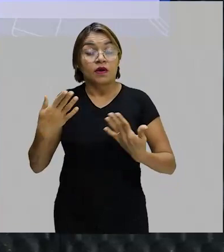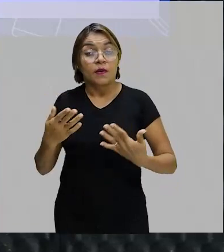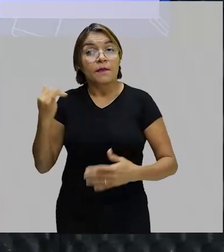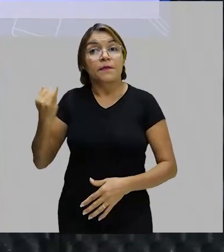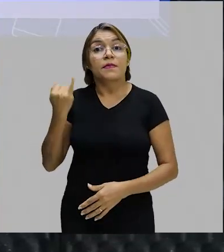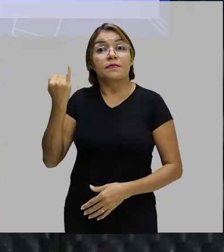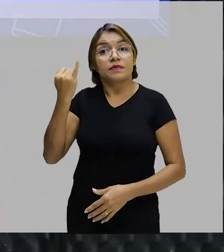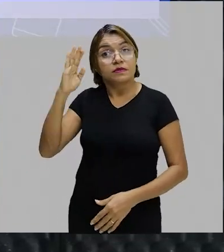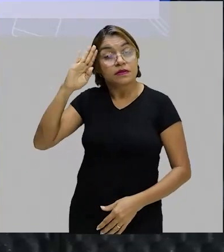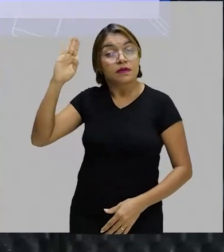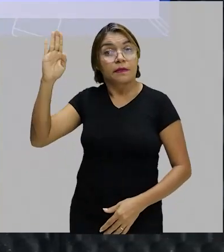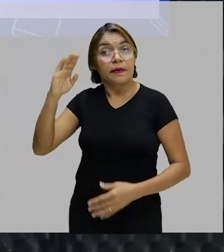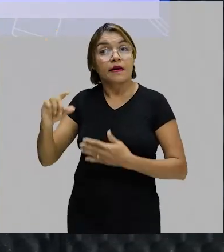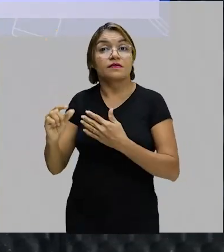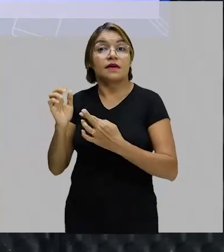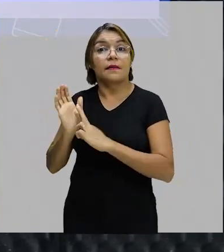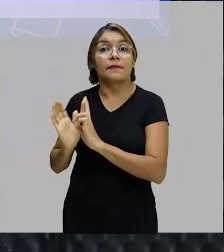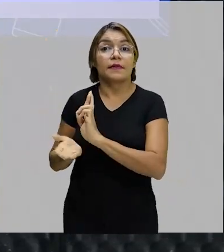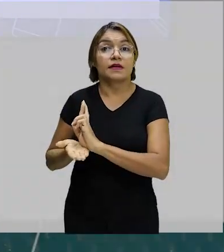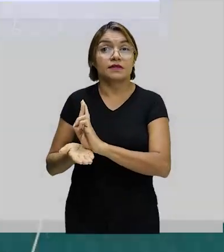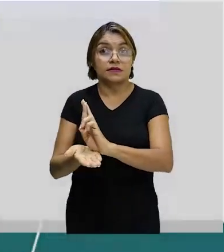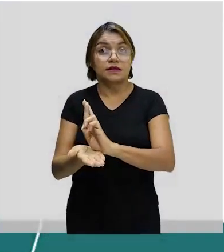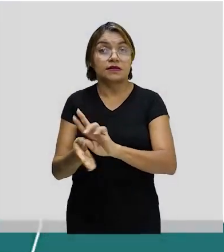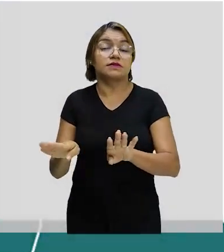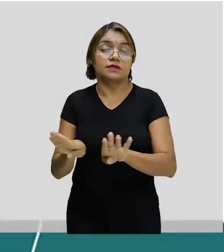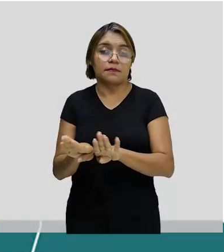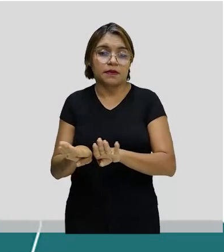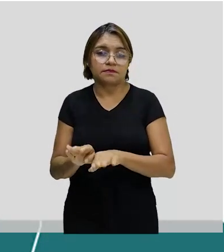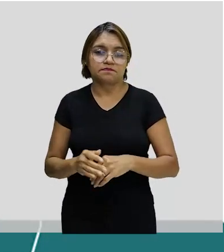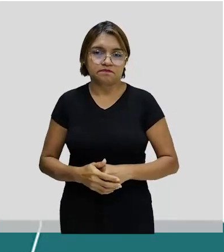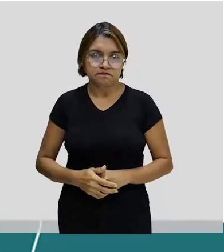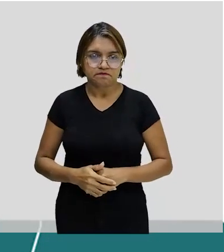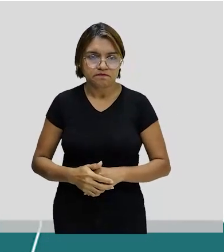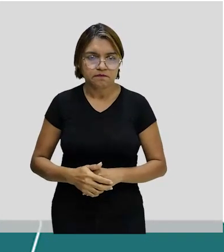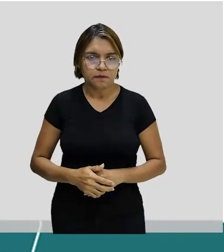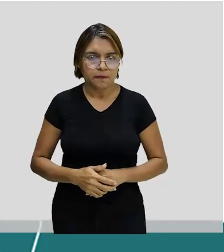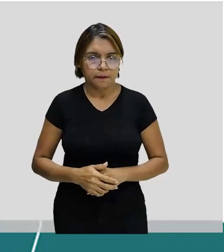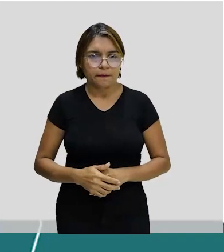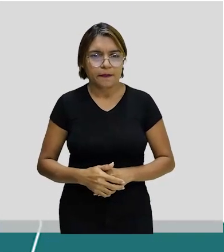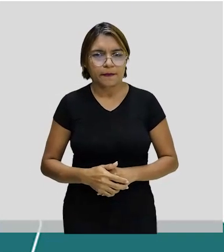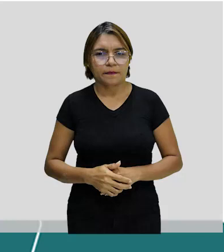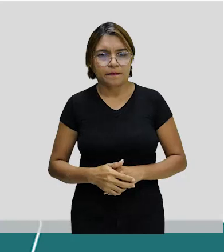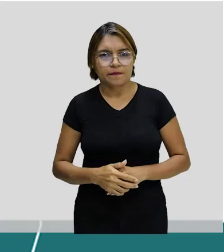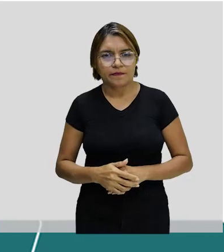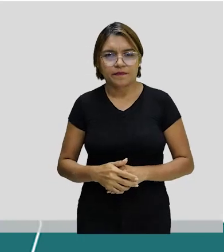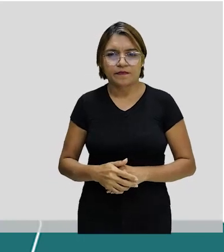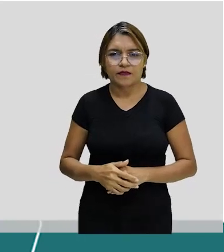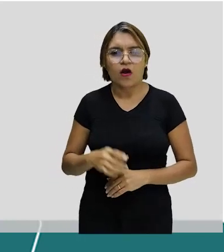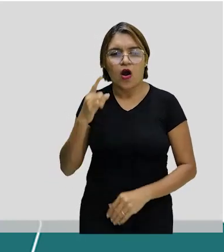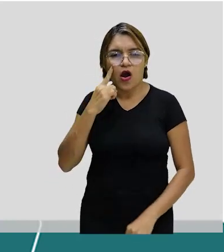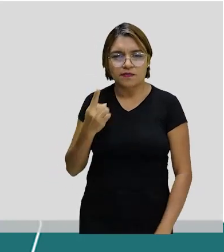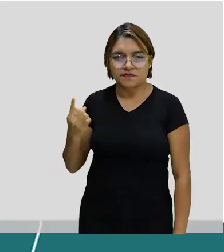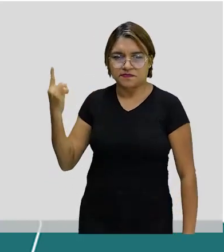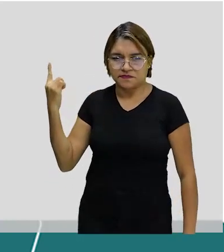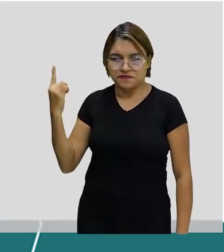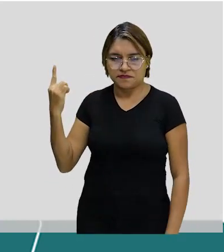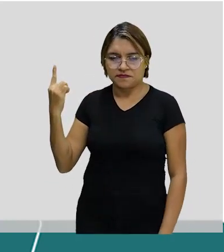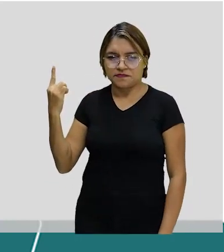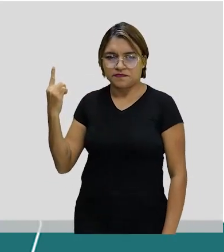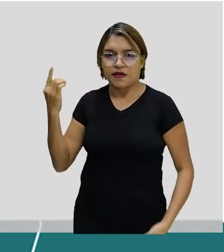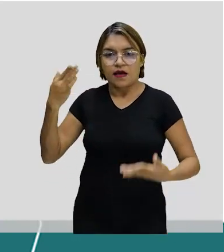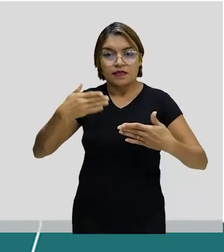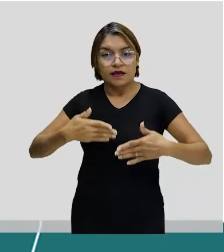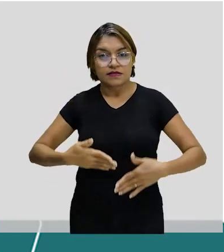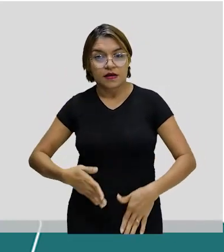em Portugal. Vamos ver aqui uma poesia de Bocage que diz assim: nascemos para amar. Nascemos